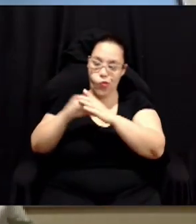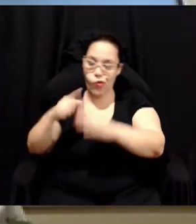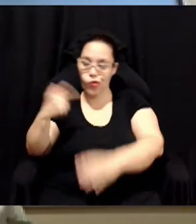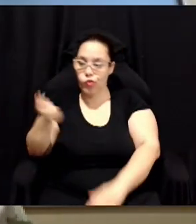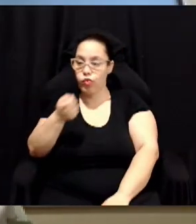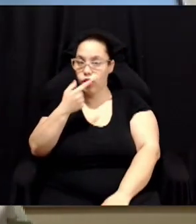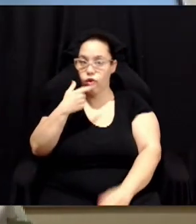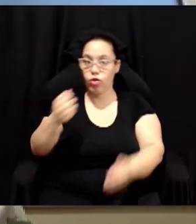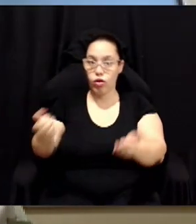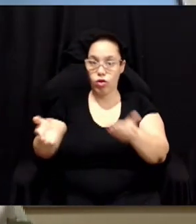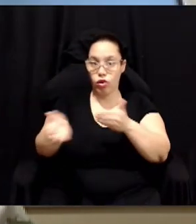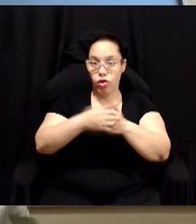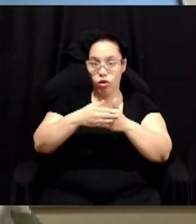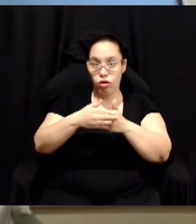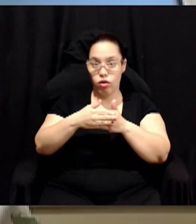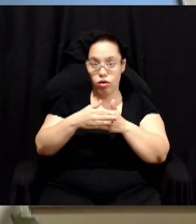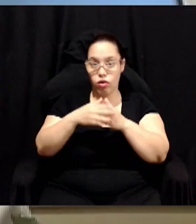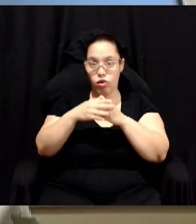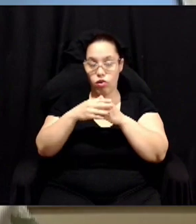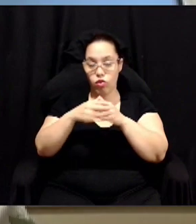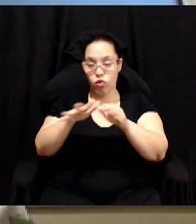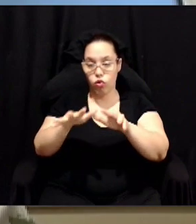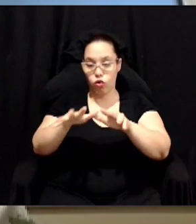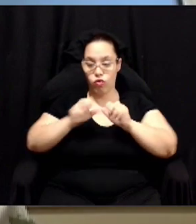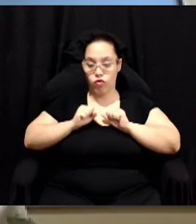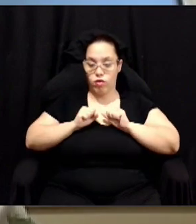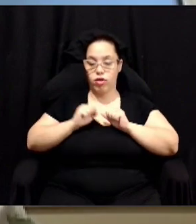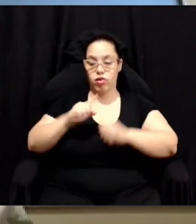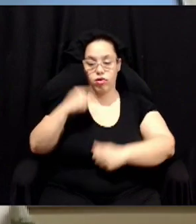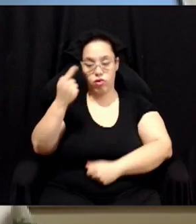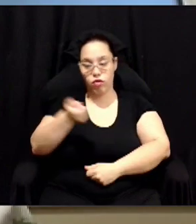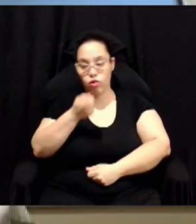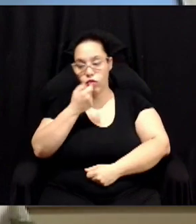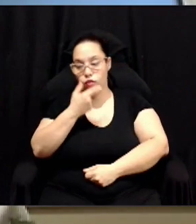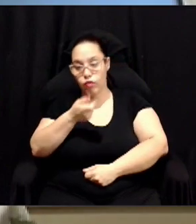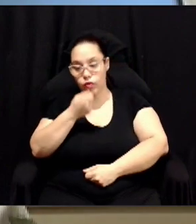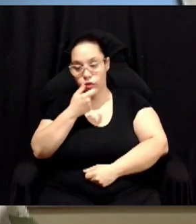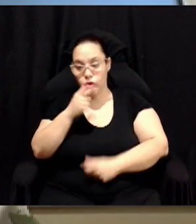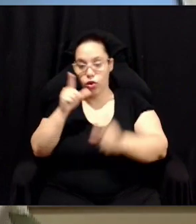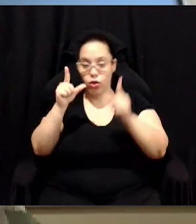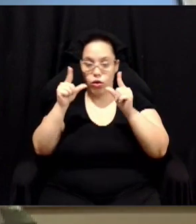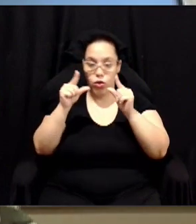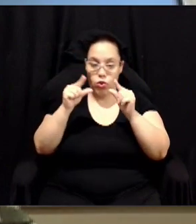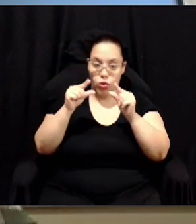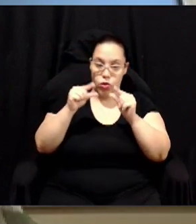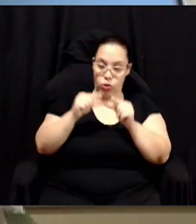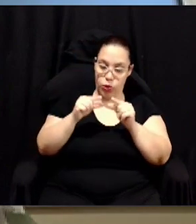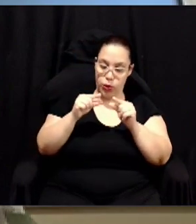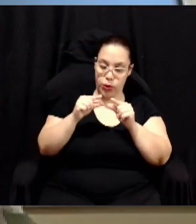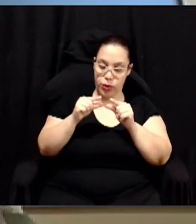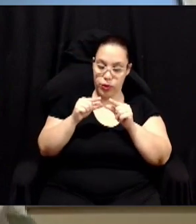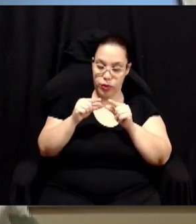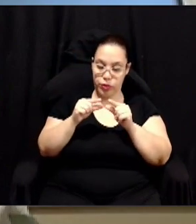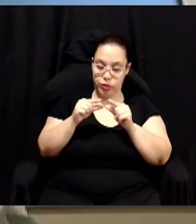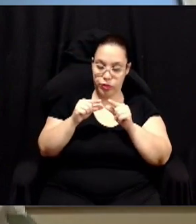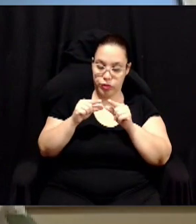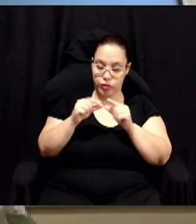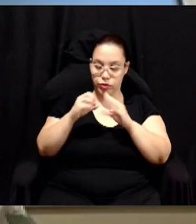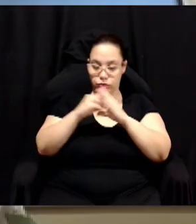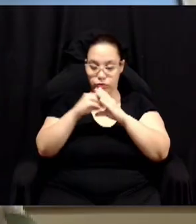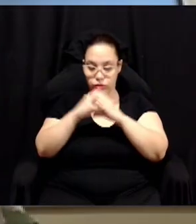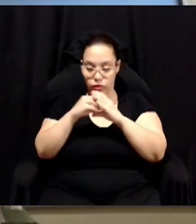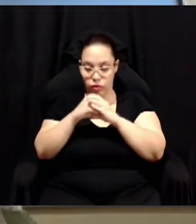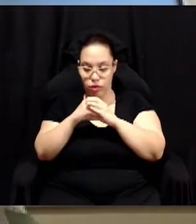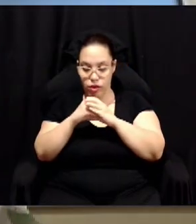bloqueiam o processo inflamatório. Outras medicações reduzem a ação das células nervosas que têm ação